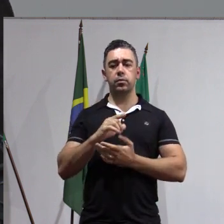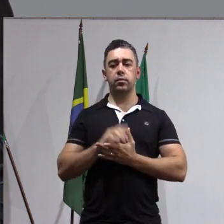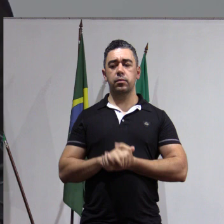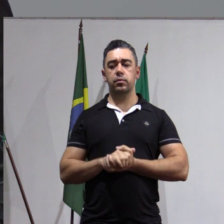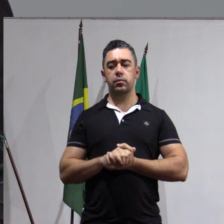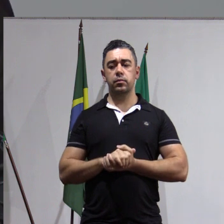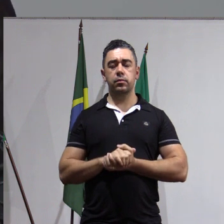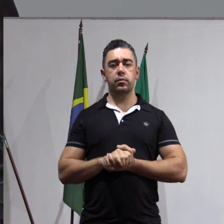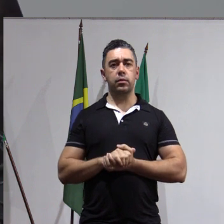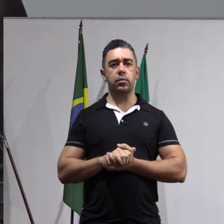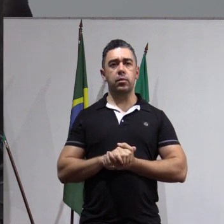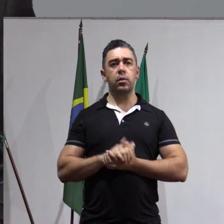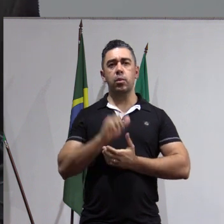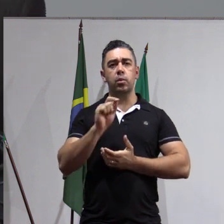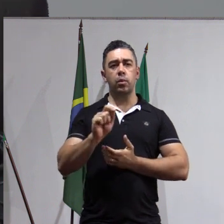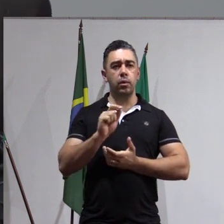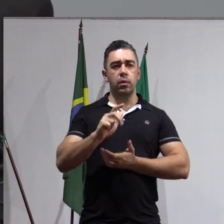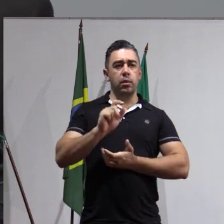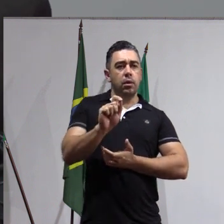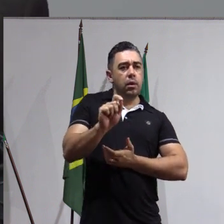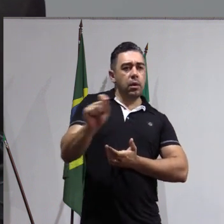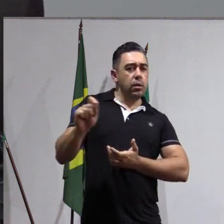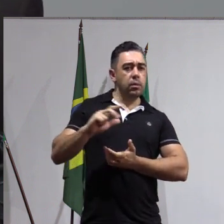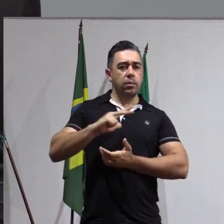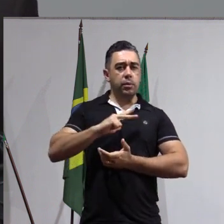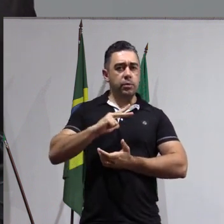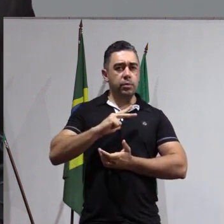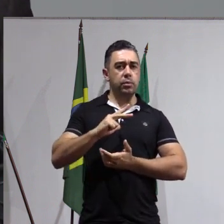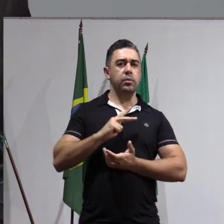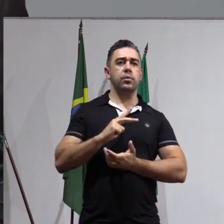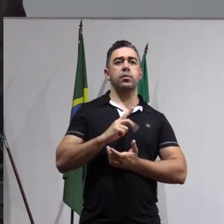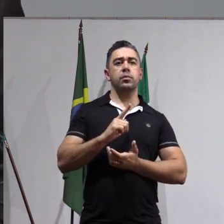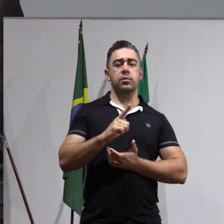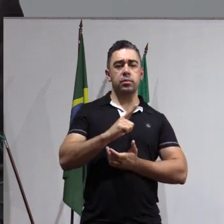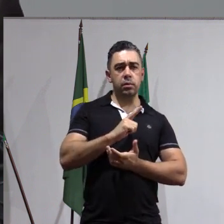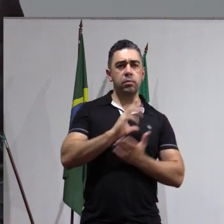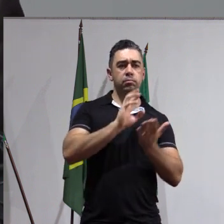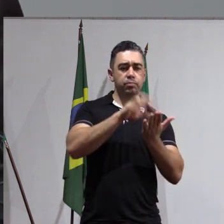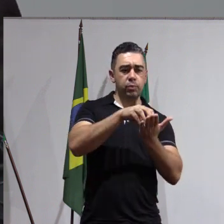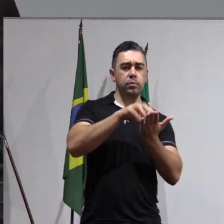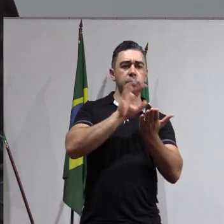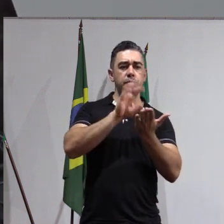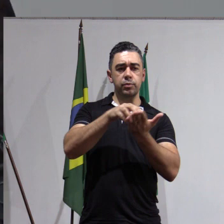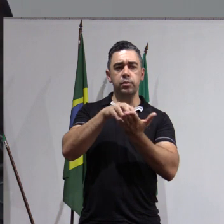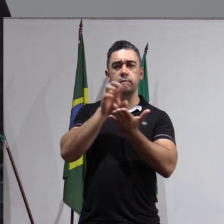de modo particular, a cada um dos setores da nossa universidade,